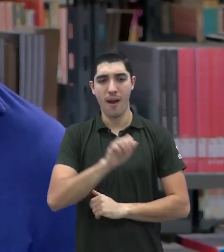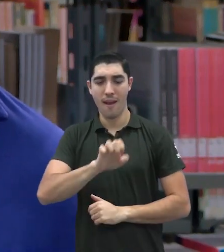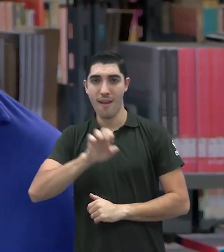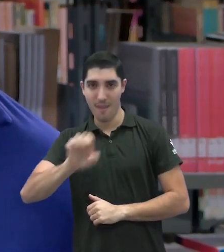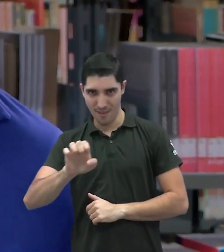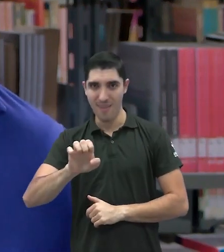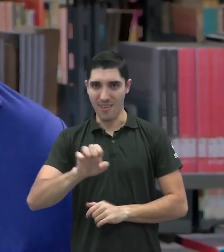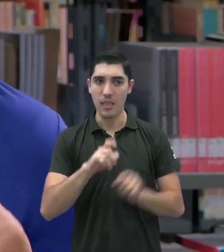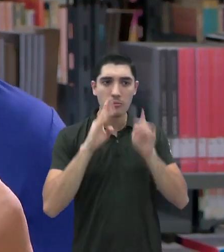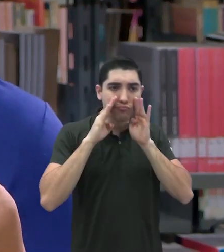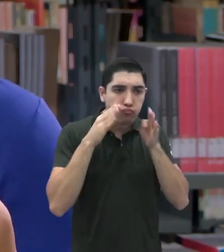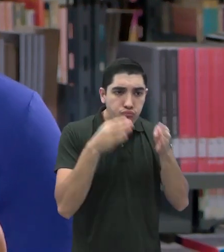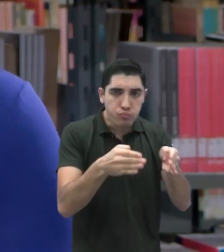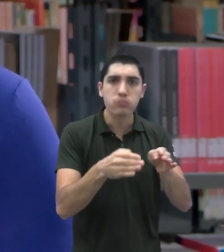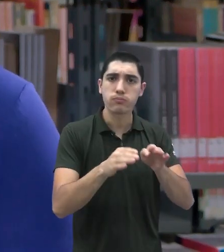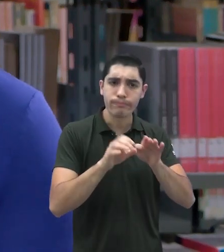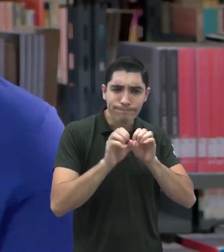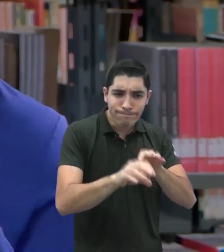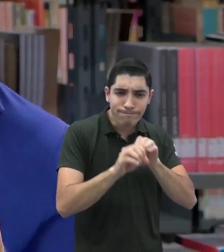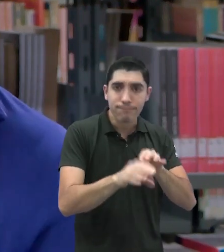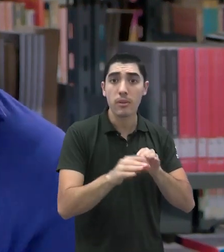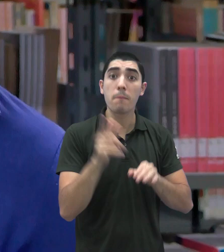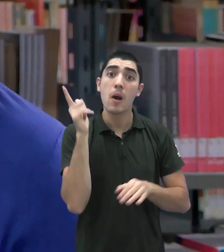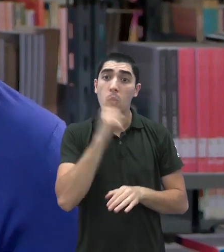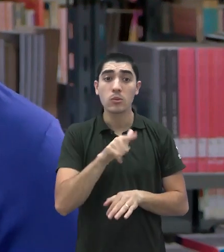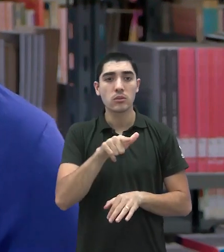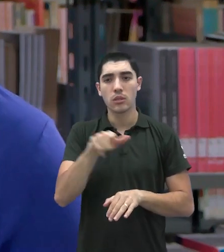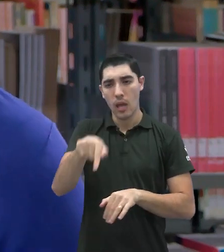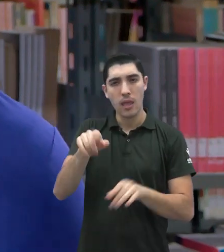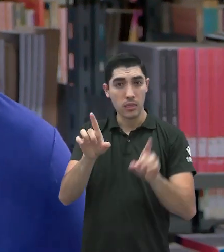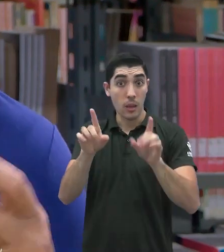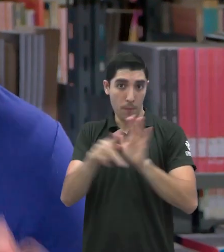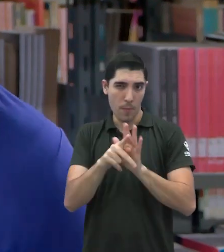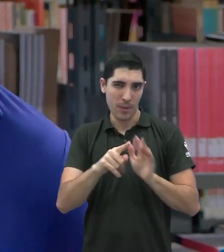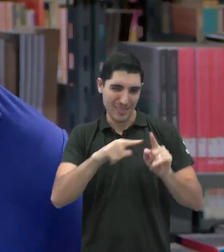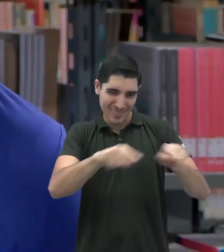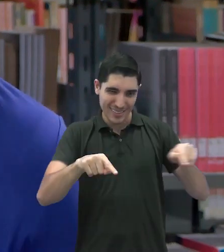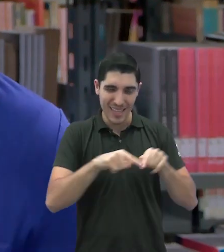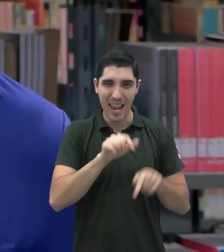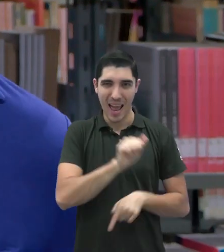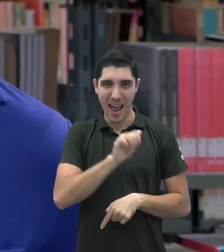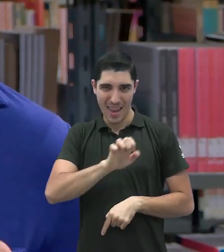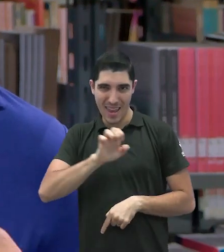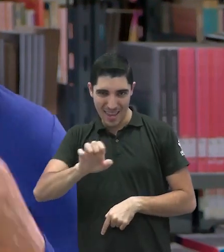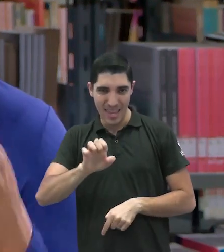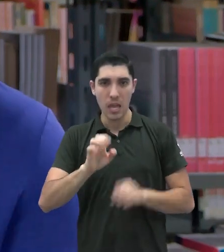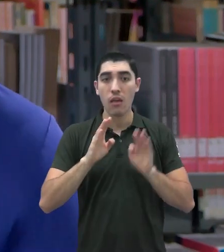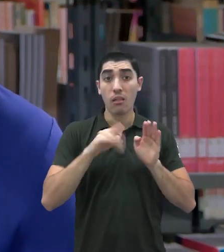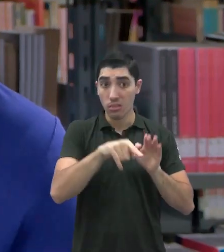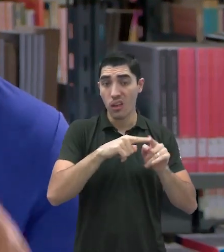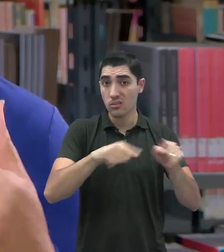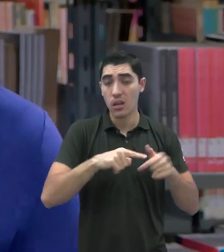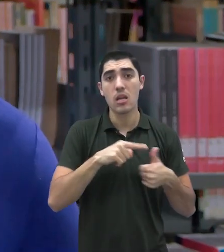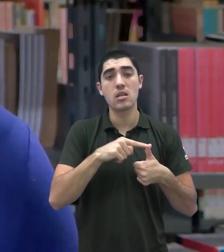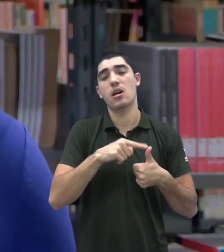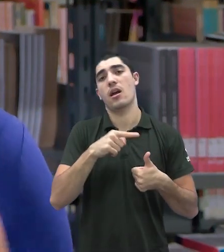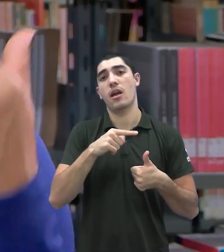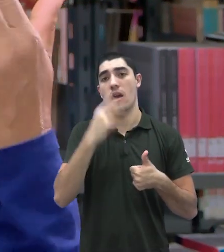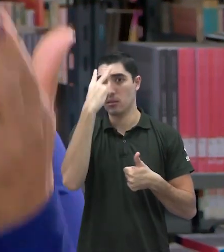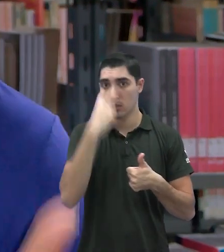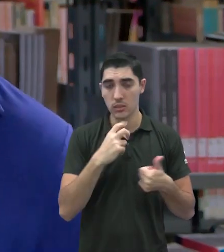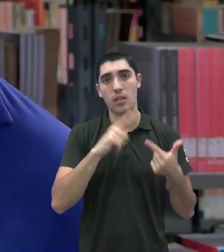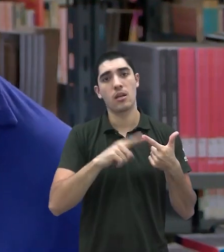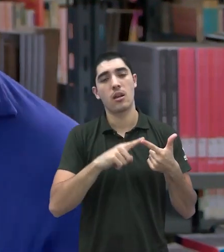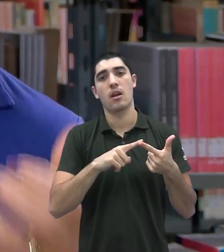aquele profissional que vai trabalhar com as deficiências específicas. No caso, a cegueira, o